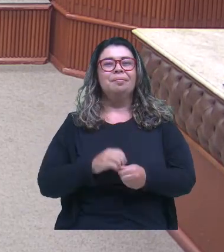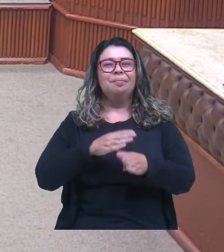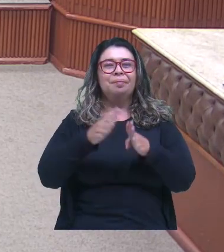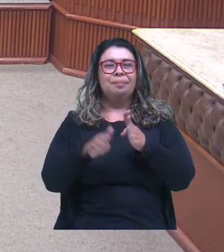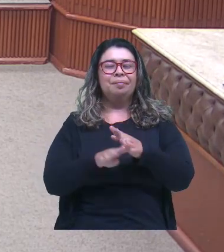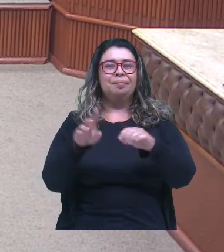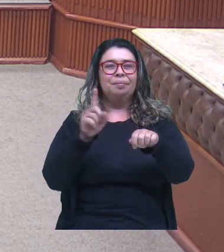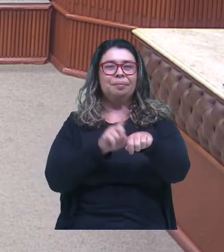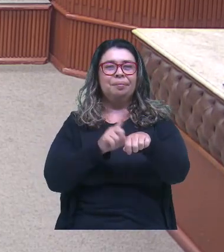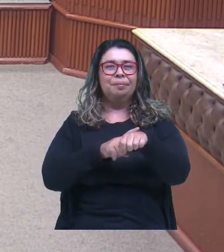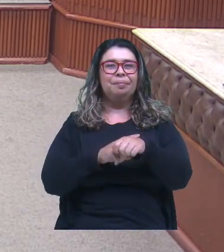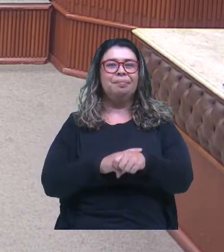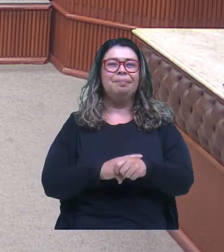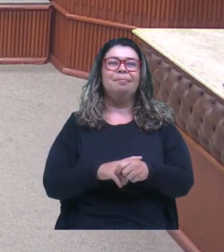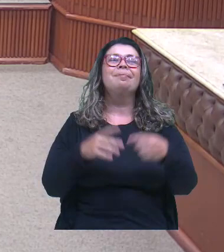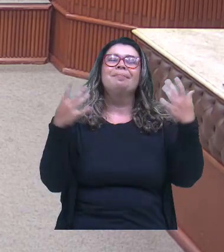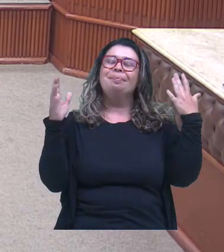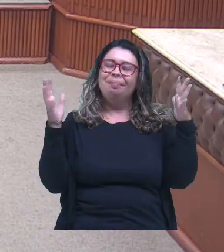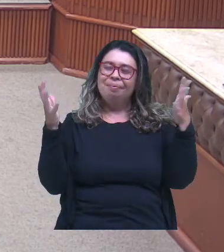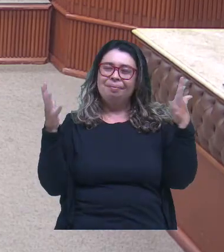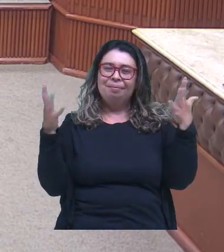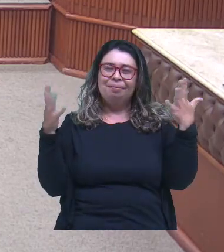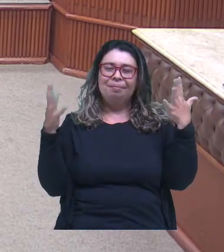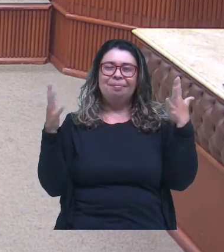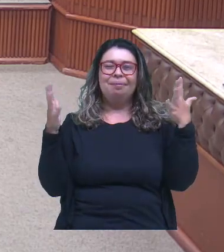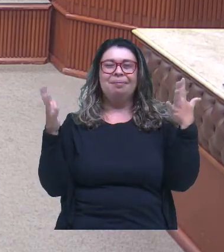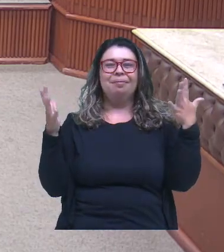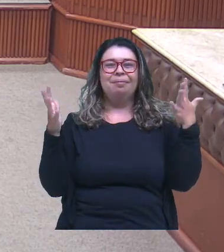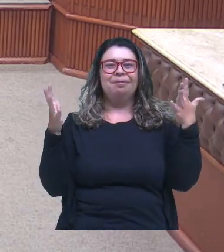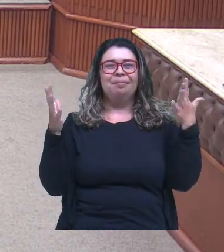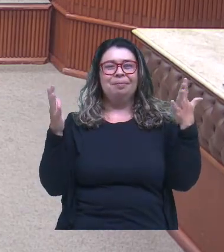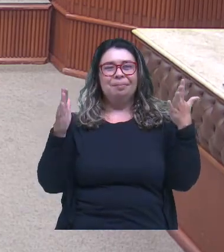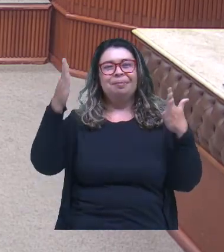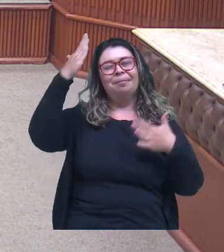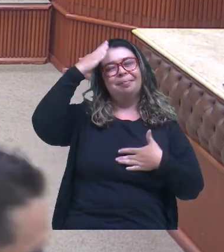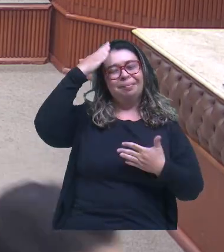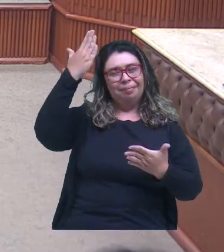momentos. Nossa salva de palmas, por favor, e o nosso agradecimento.